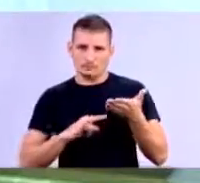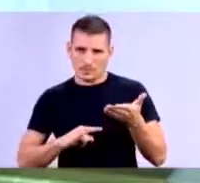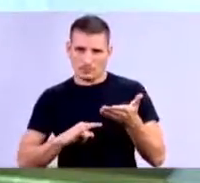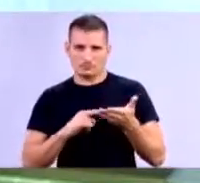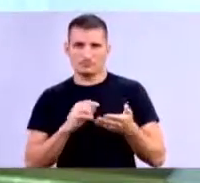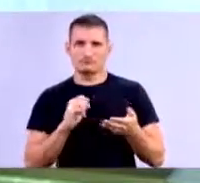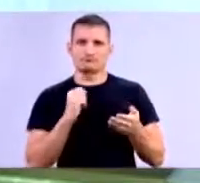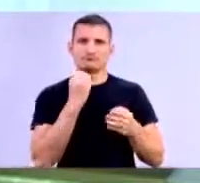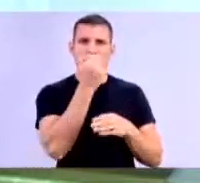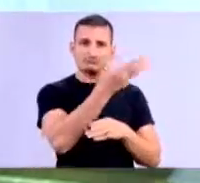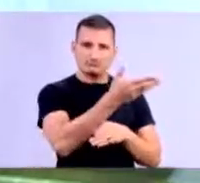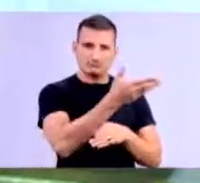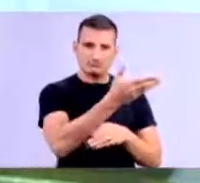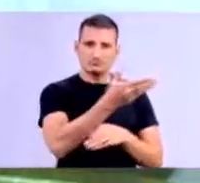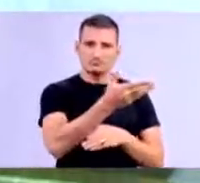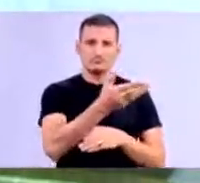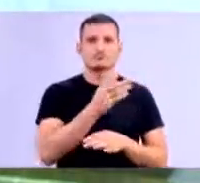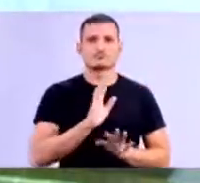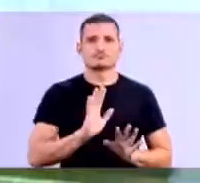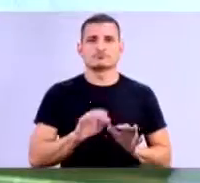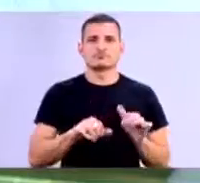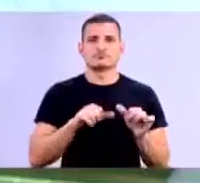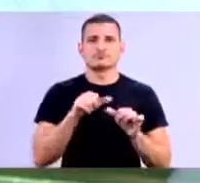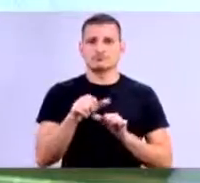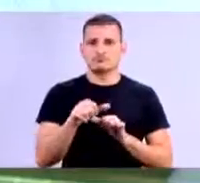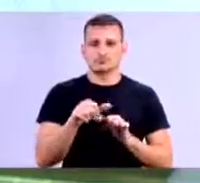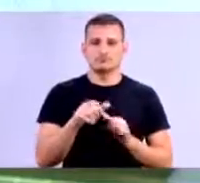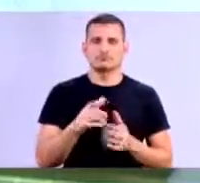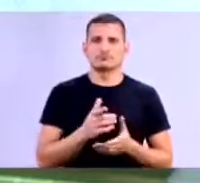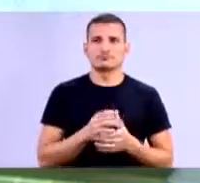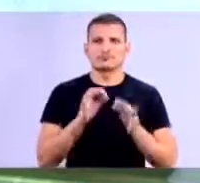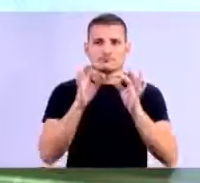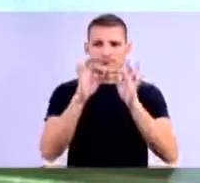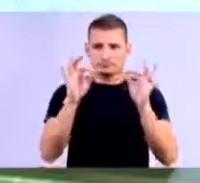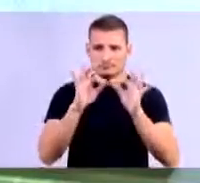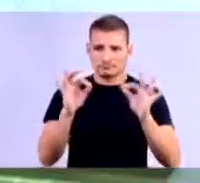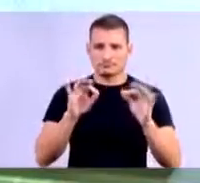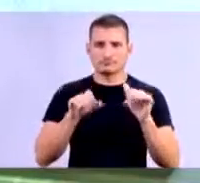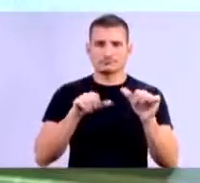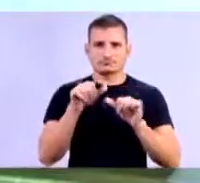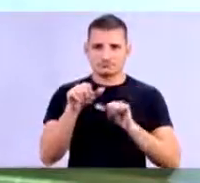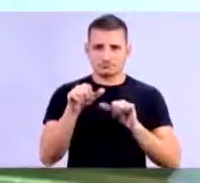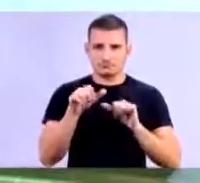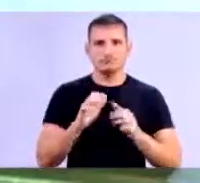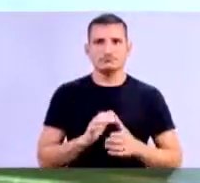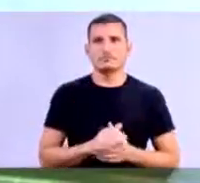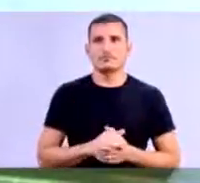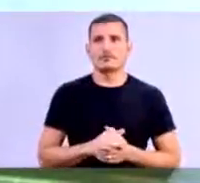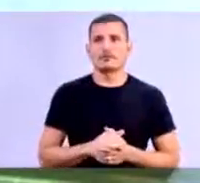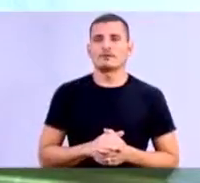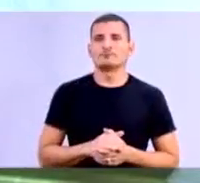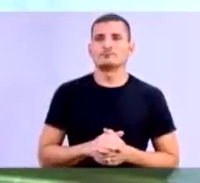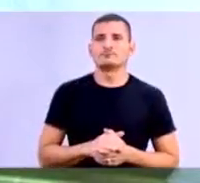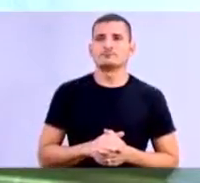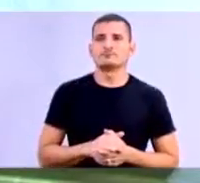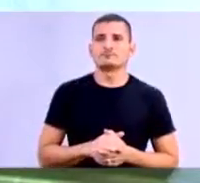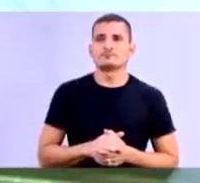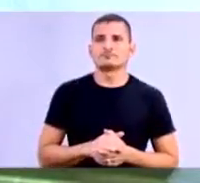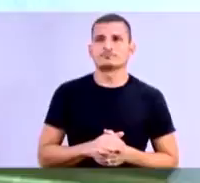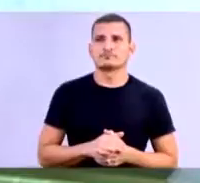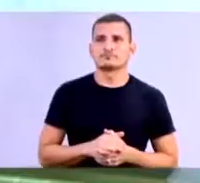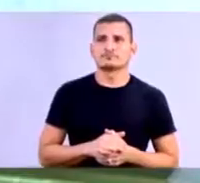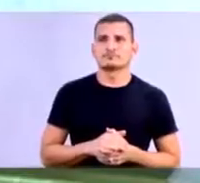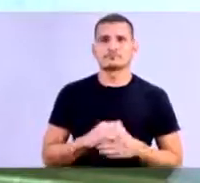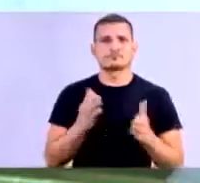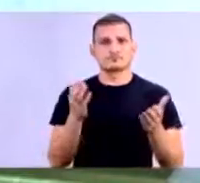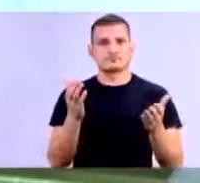órgão externo, já muda o tipo de texto, embora a estrutura seja parecida. Nós estamos falando, então, passamos a falar